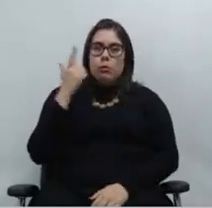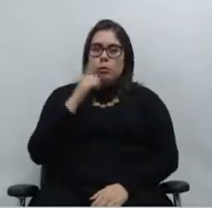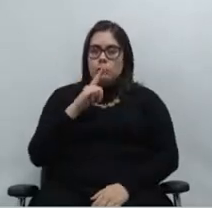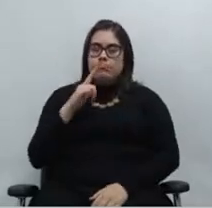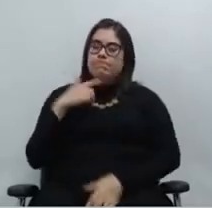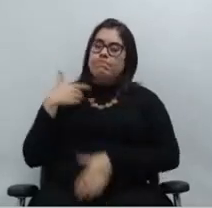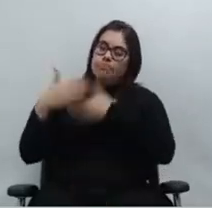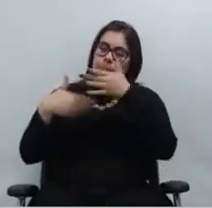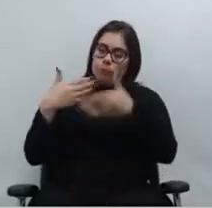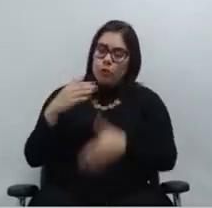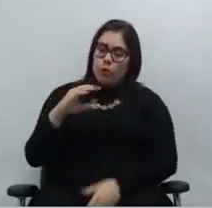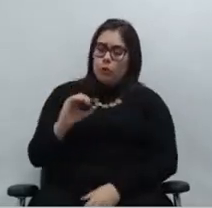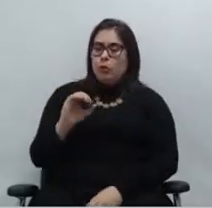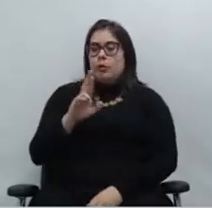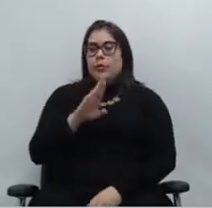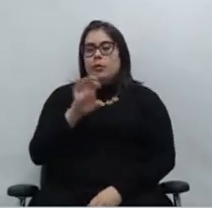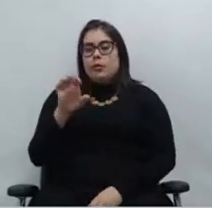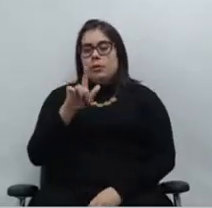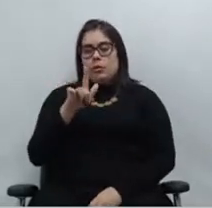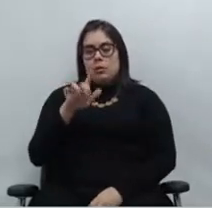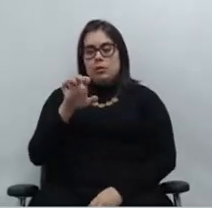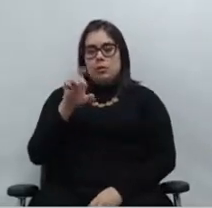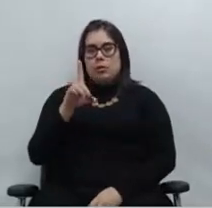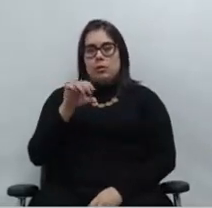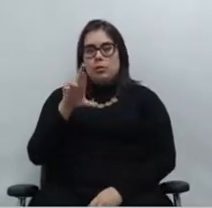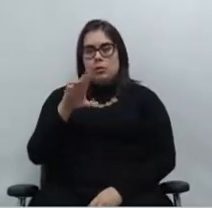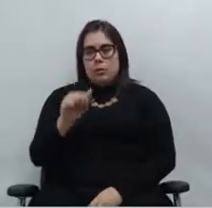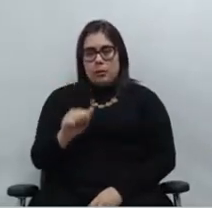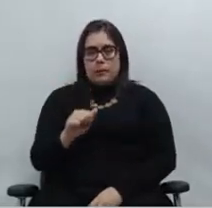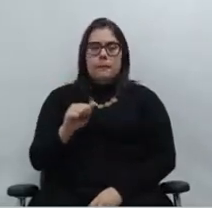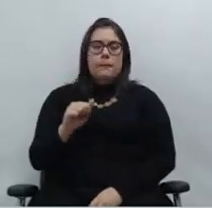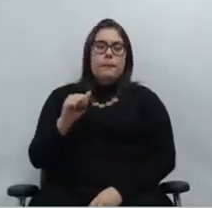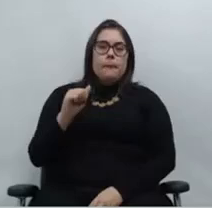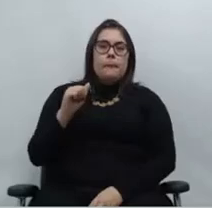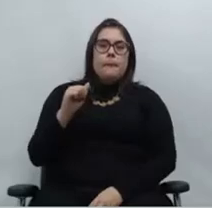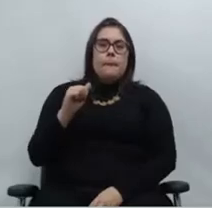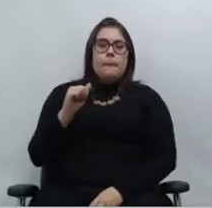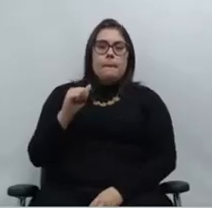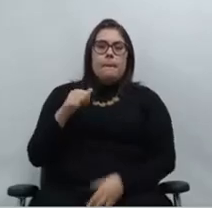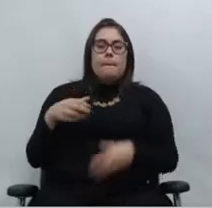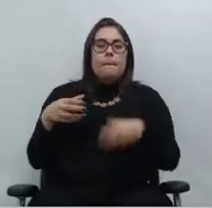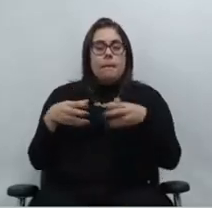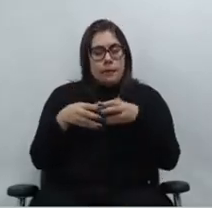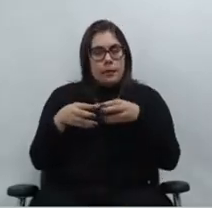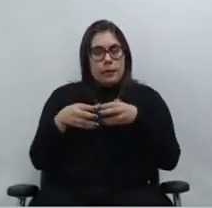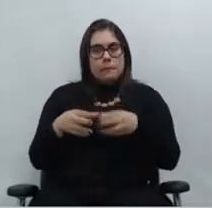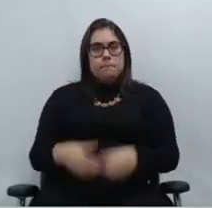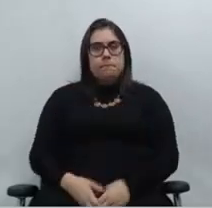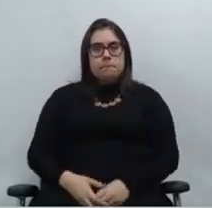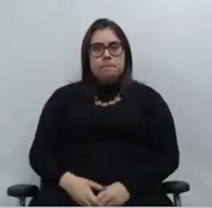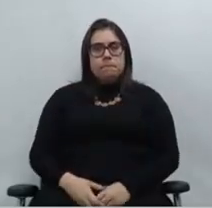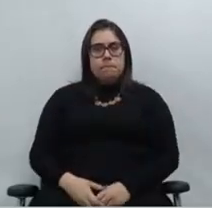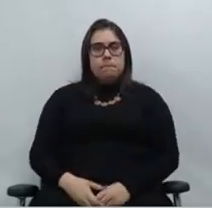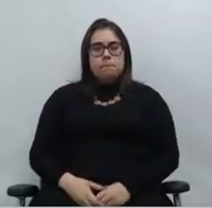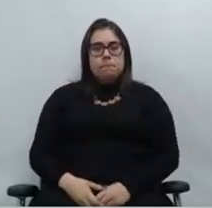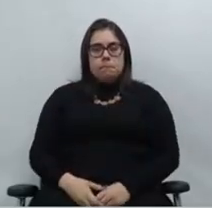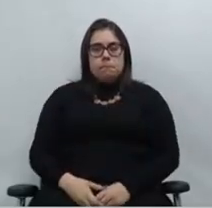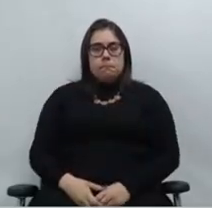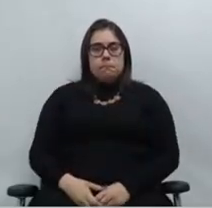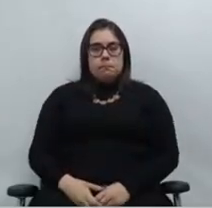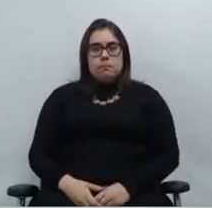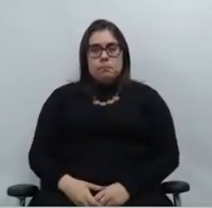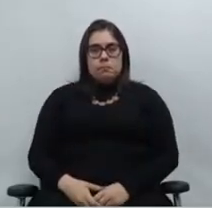Geral, assim como na interlocução com esse colegiado. Com